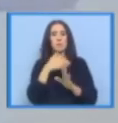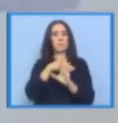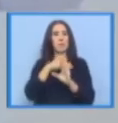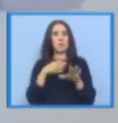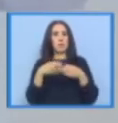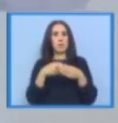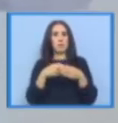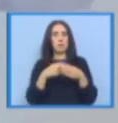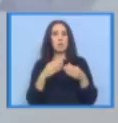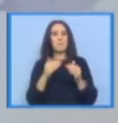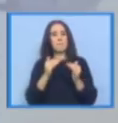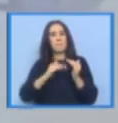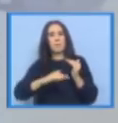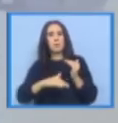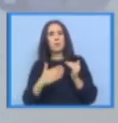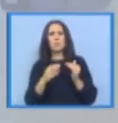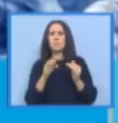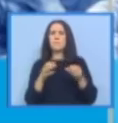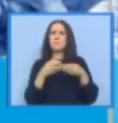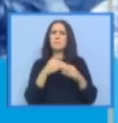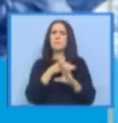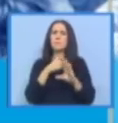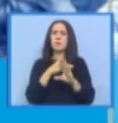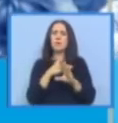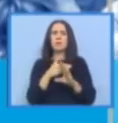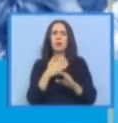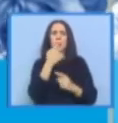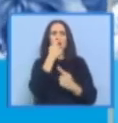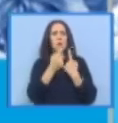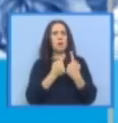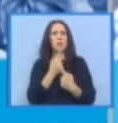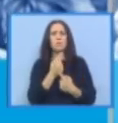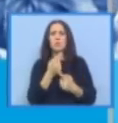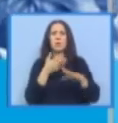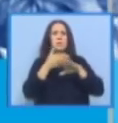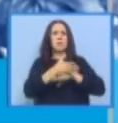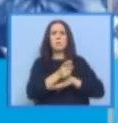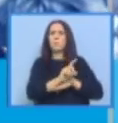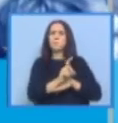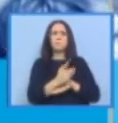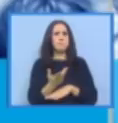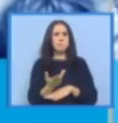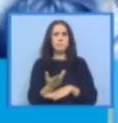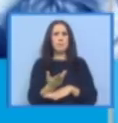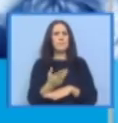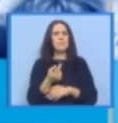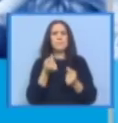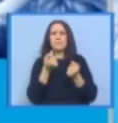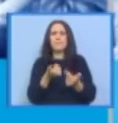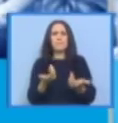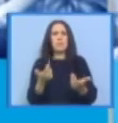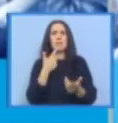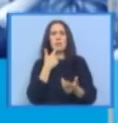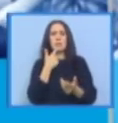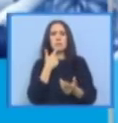média baixa ou mesmo a classe média, em alguns casos, não pode ter acesso. Portanto, afunila ali e